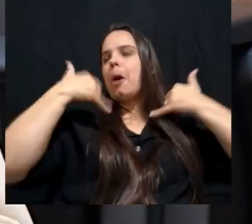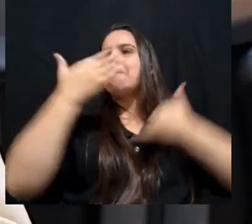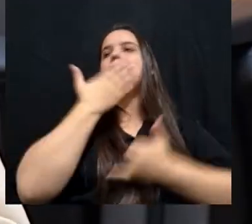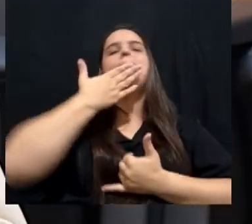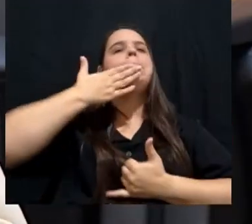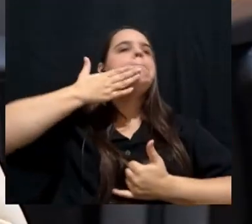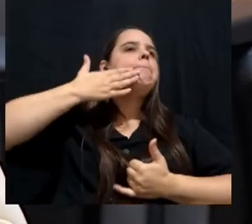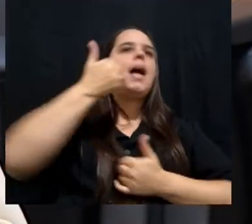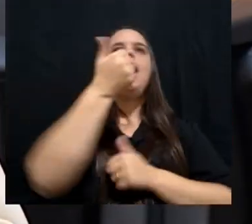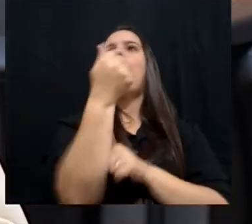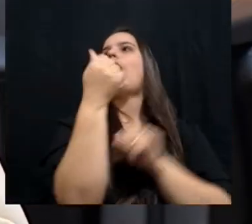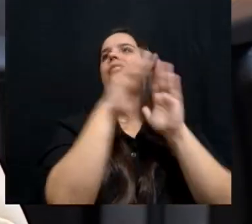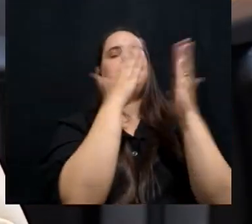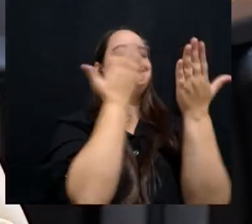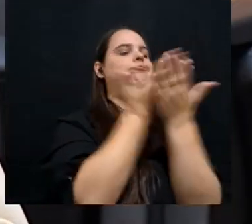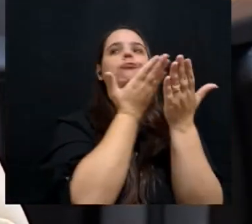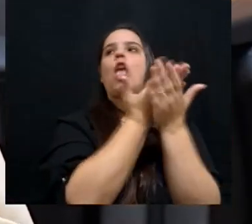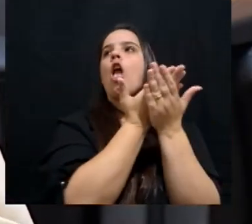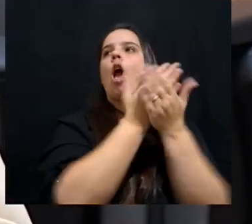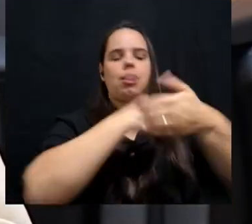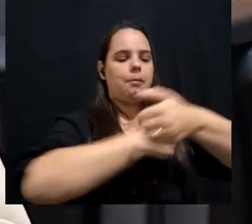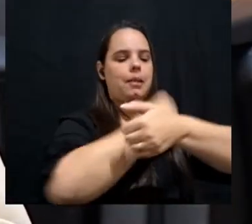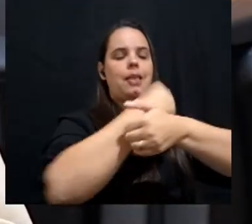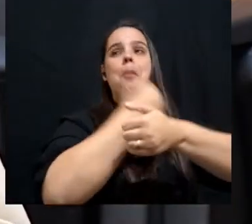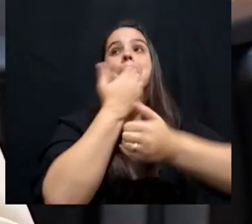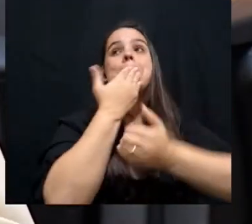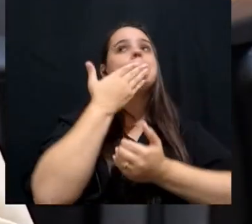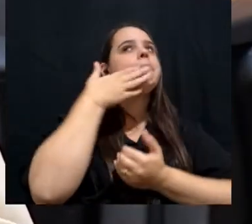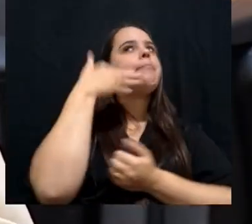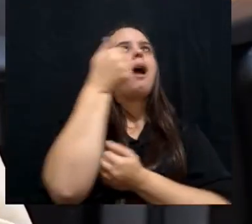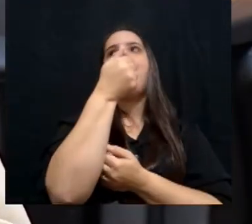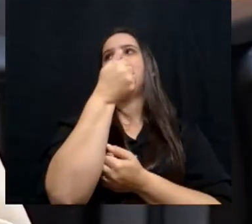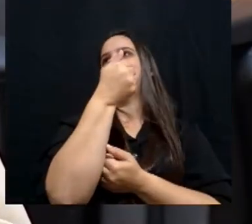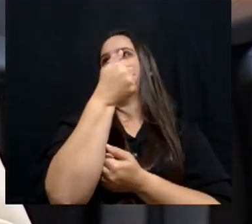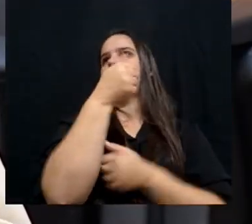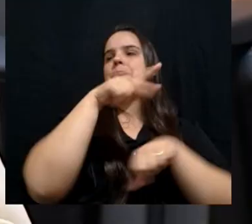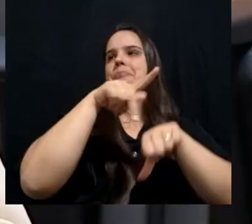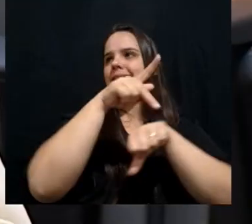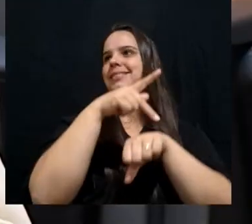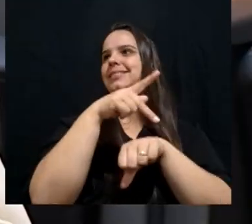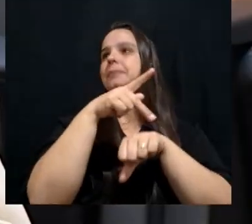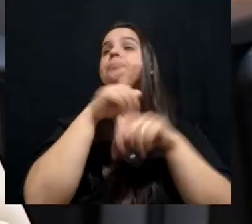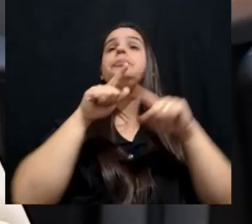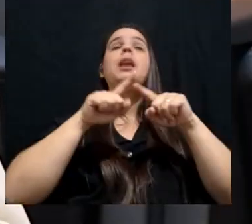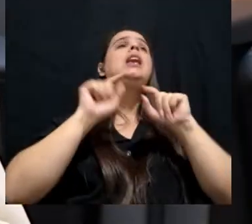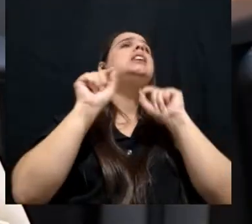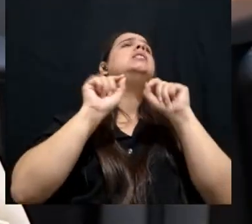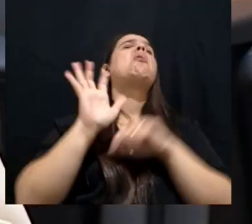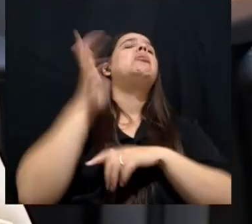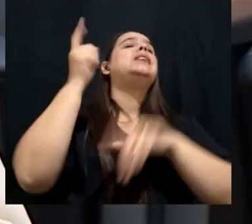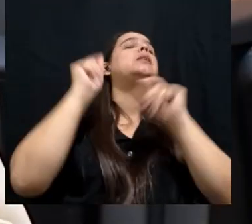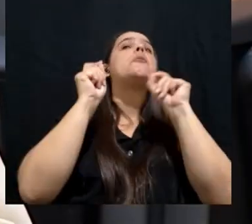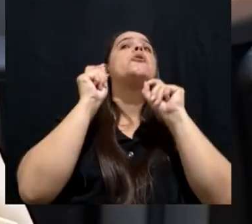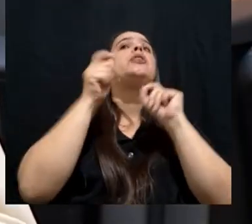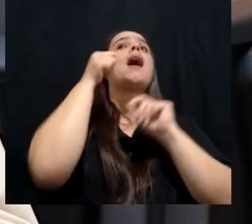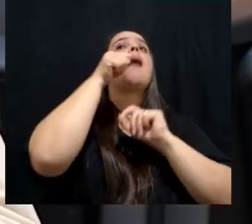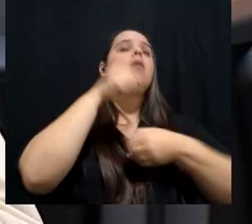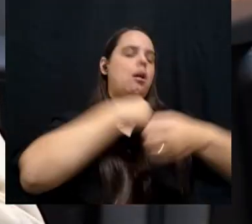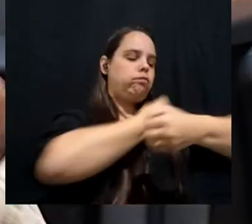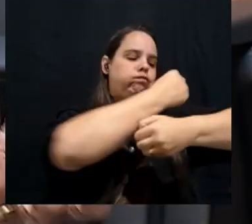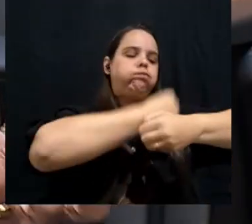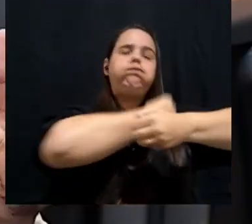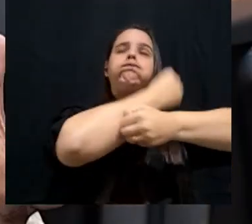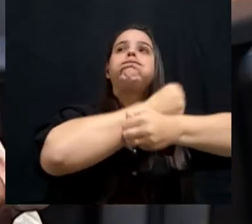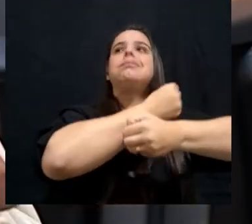escolar do país, né? E isso passa pelas mãos dessas trabalhadoras, não apenas a matéria-prima que é de qualidade, mas